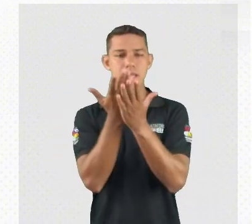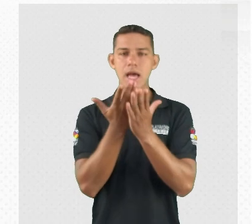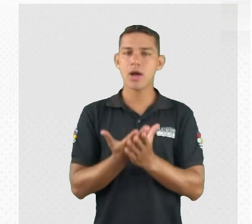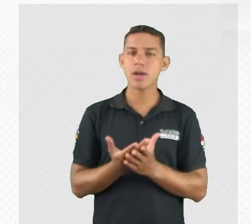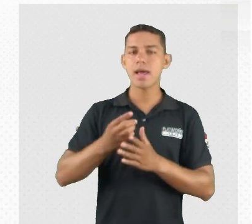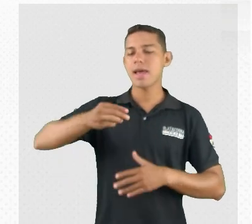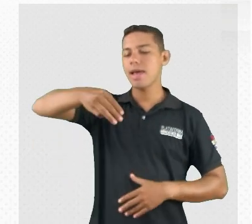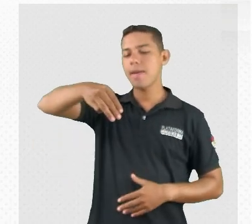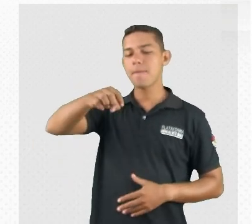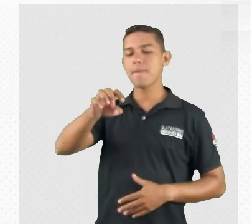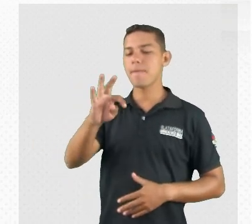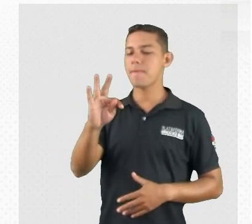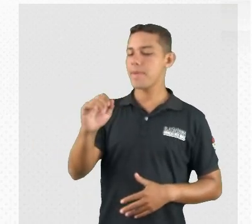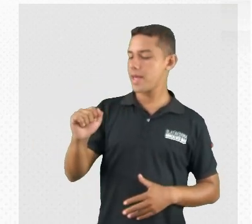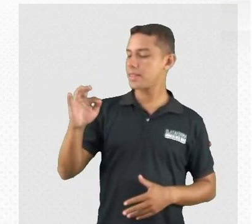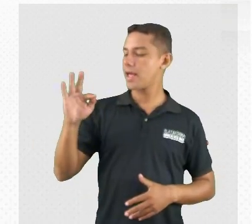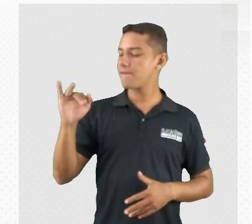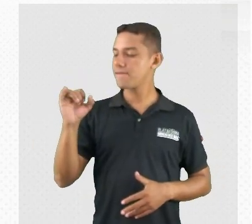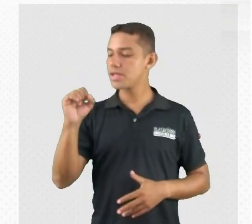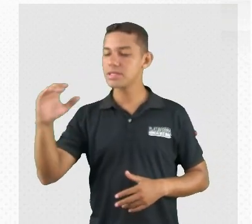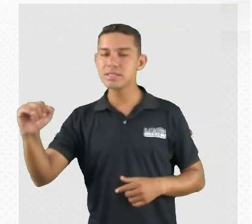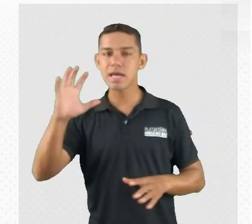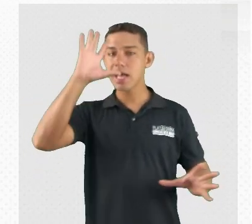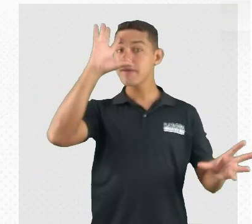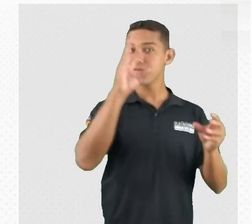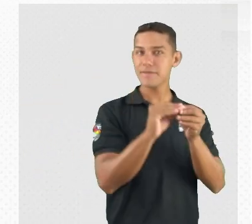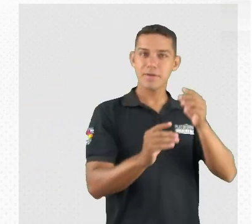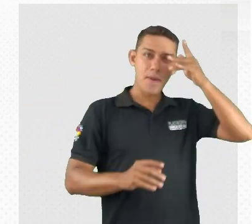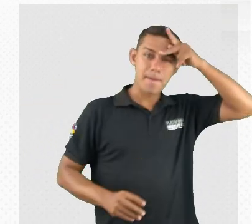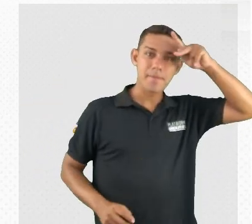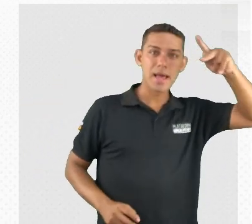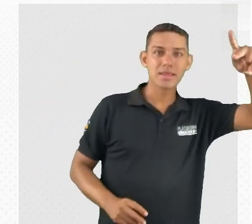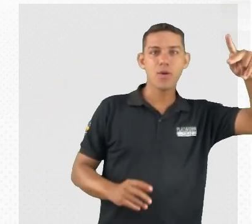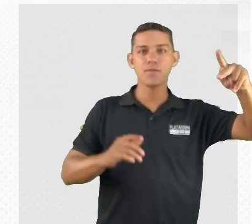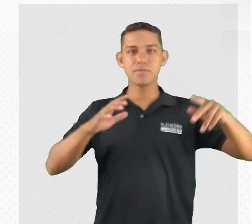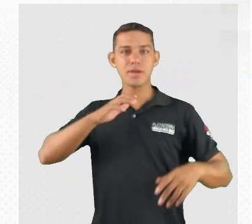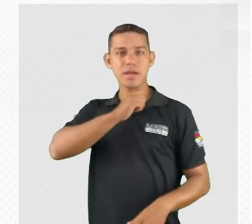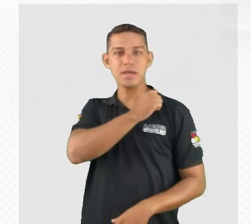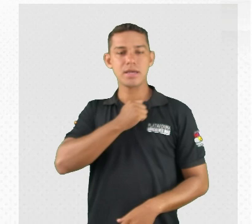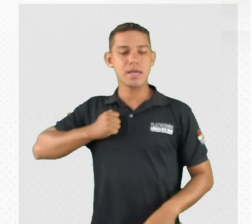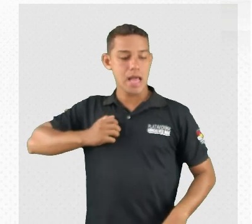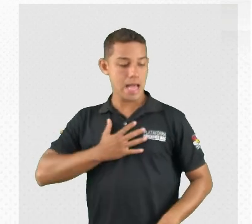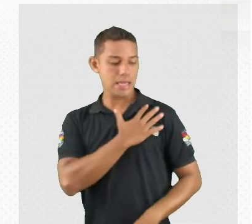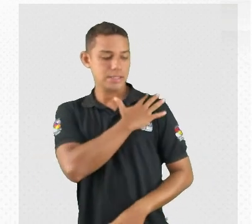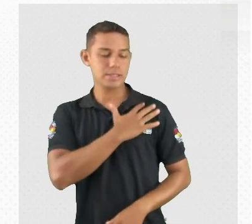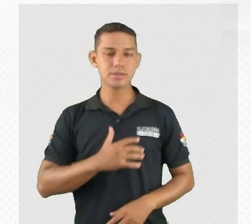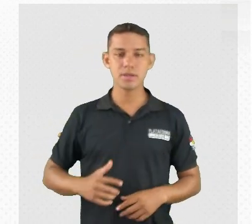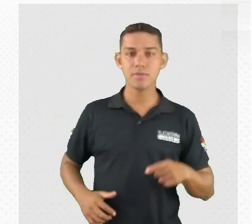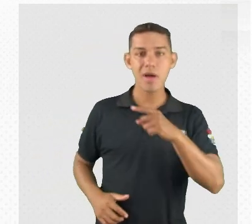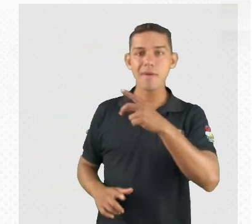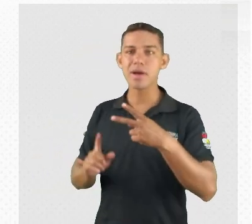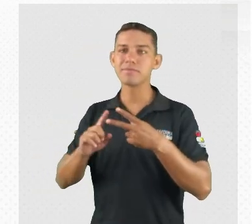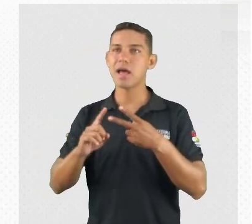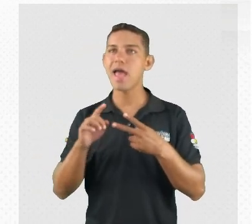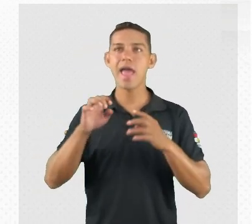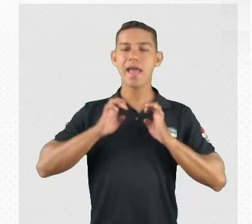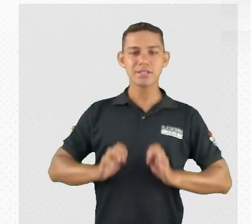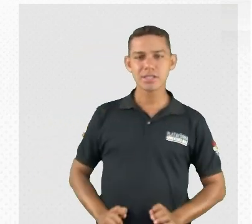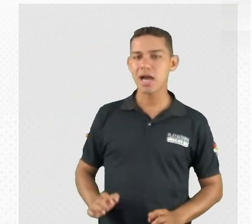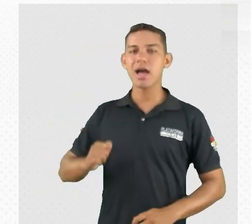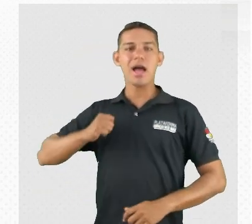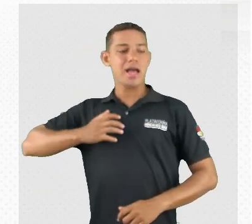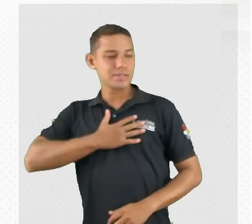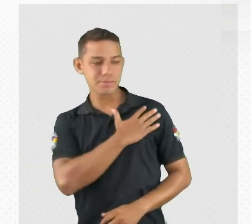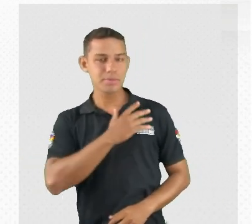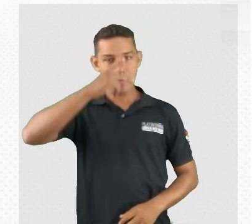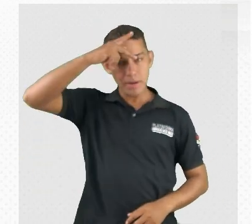metafísica. A gente vai e resgata o Platão, a gente resgata o Aristóteles. O tema da aula é ética. A gente vai e resgata o Platão, resgata o Aristóteles também.